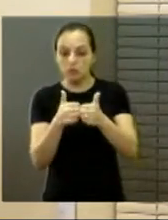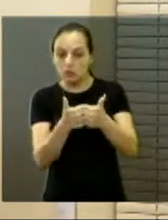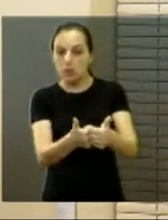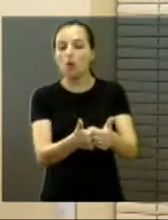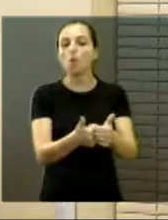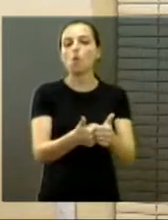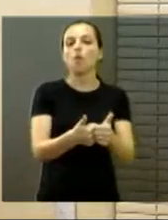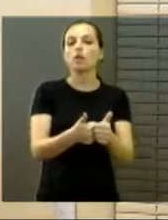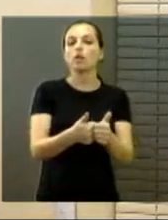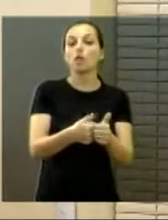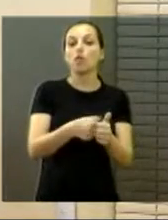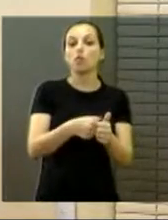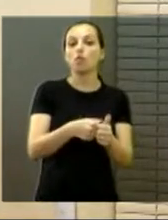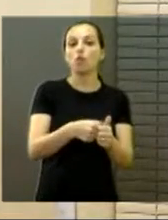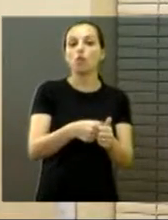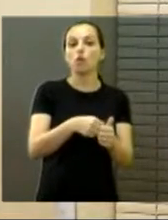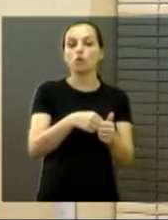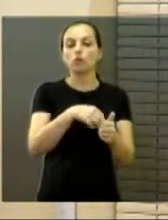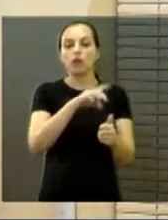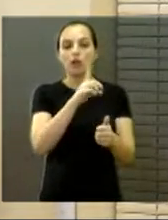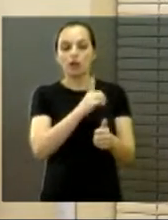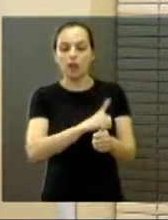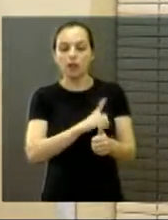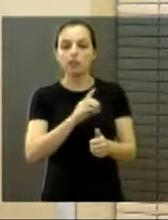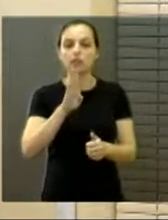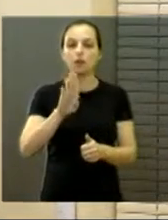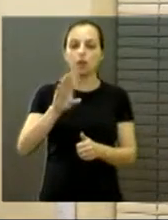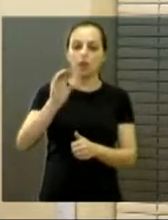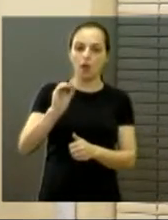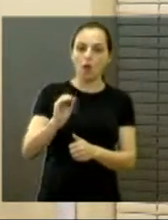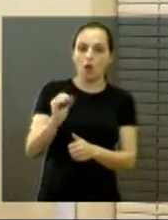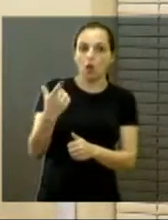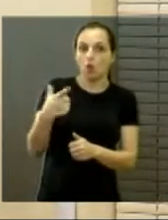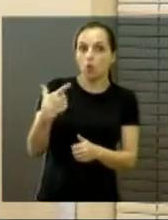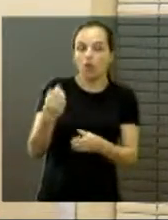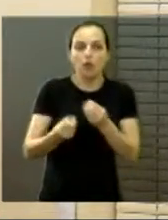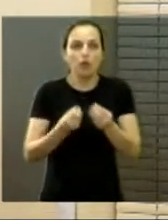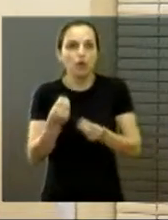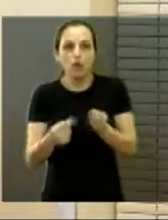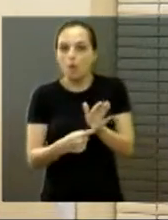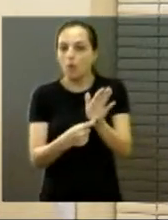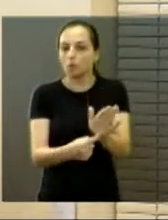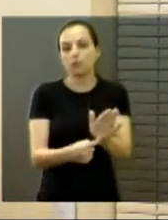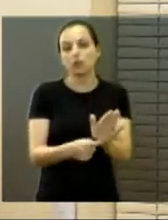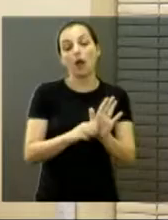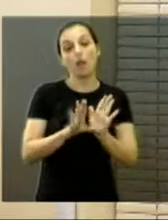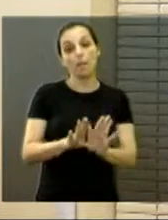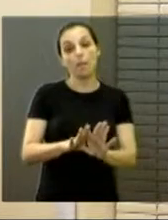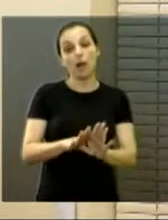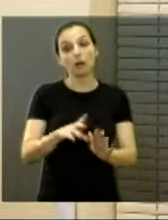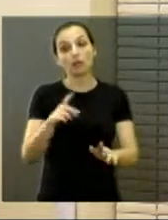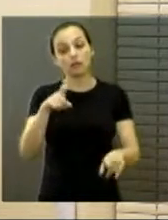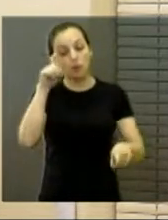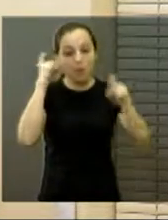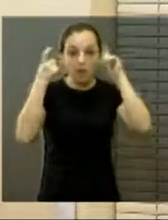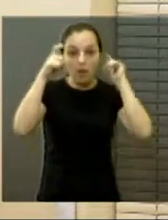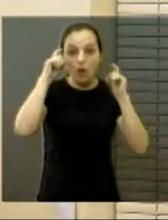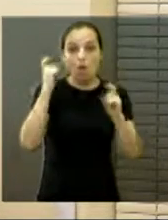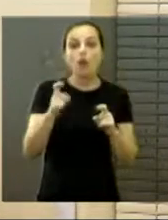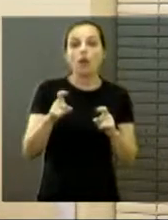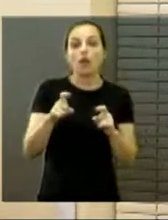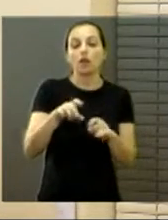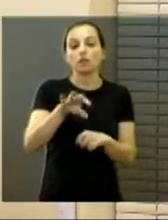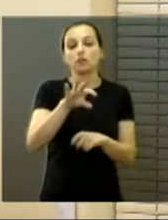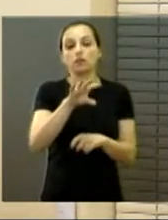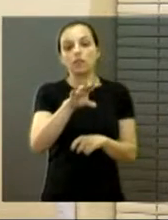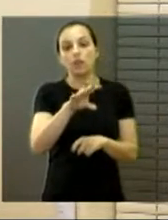boletim de ocorrência, eu não tenho a questão material para provar. Mas não deixa de ser uma violência, e as autoridades têm que tomar